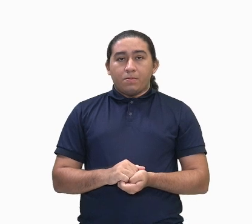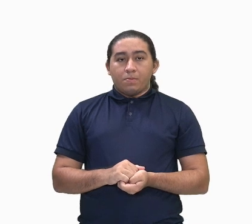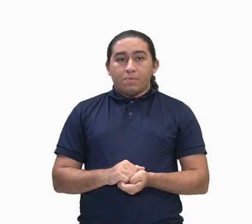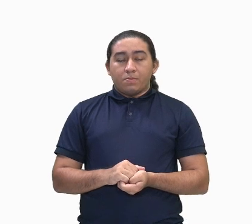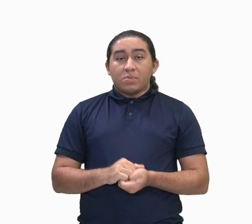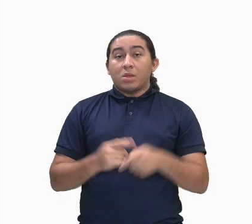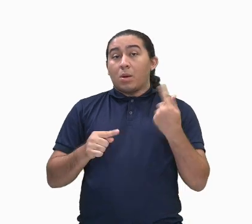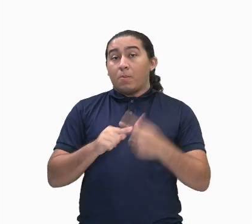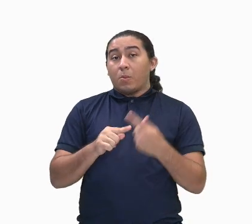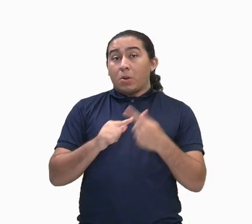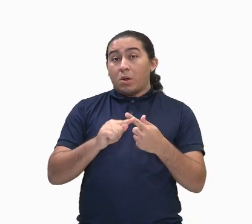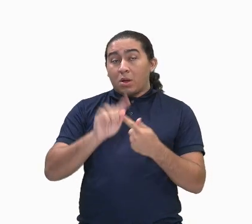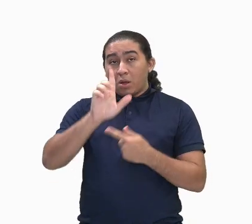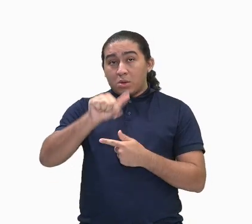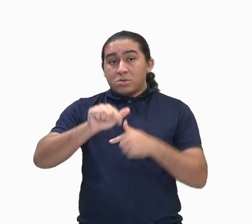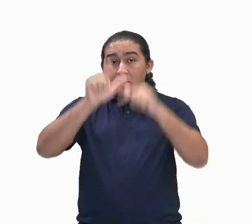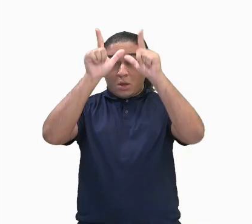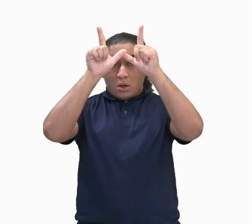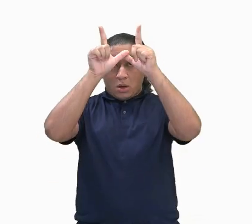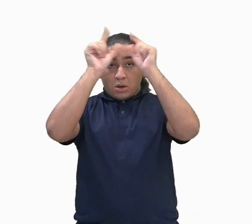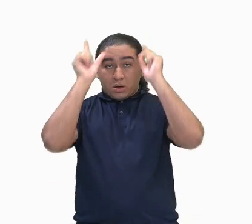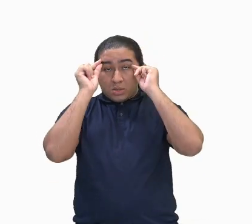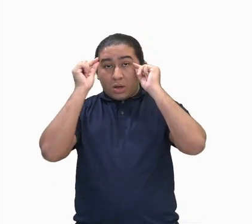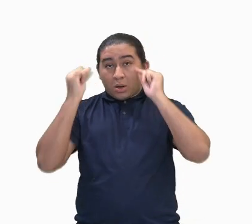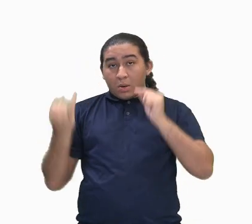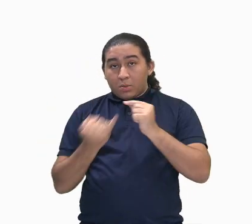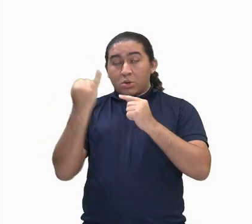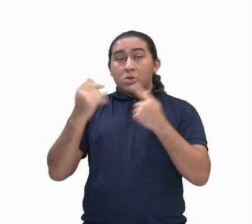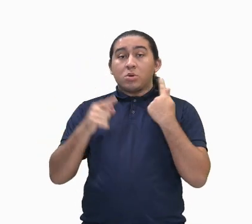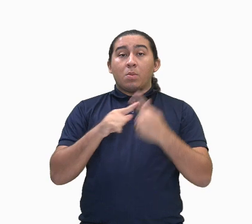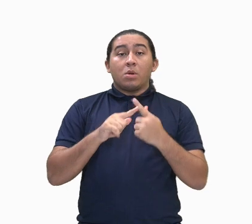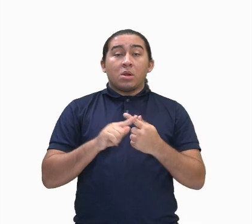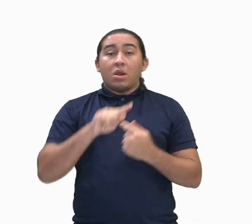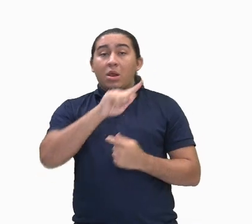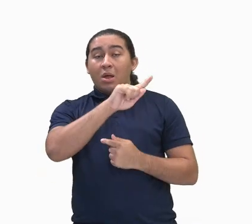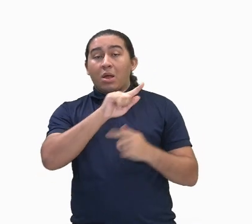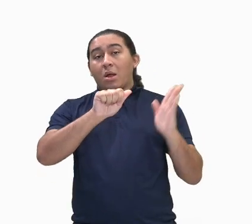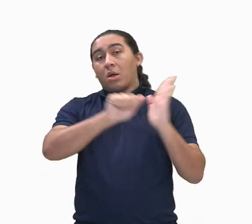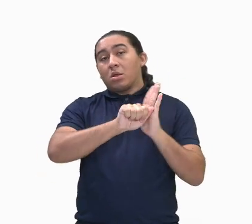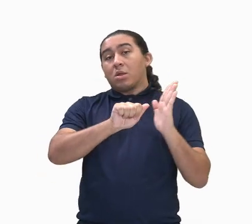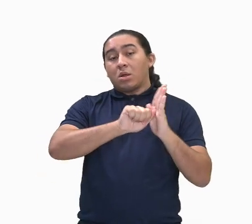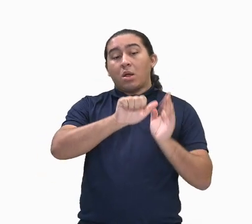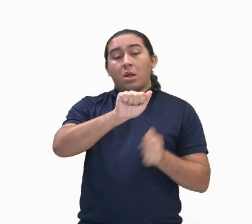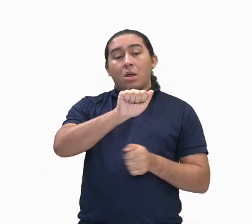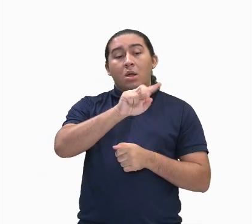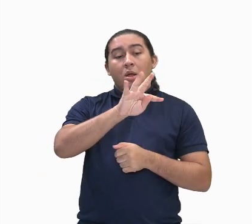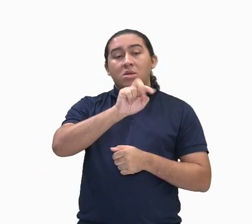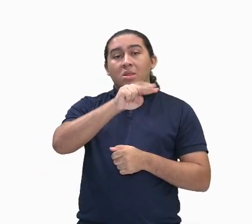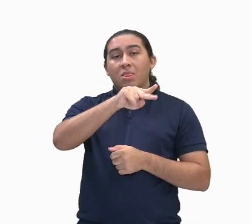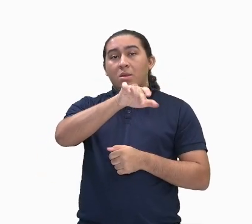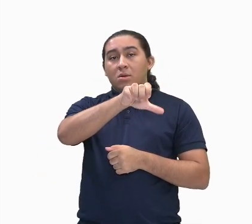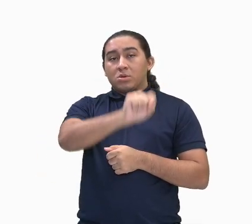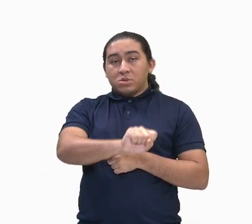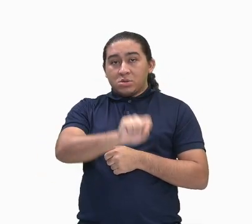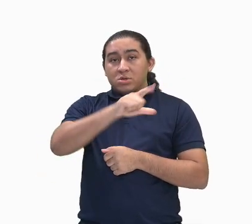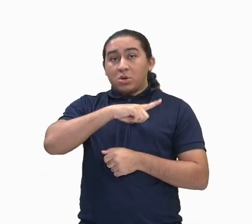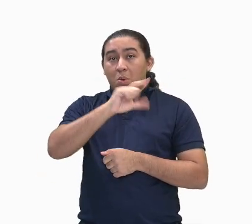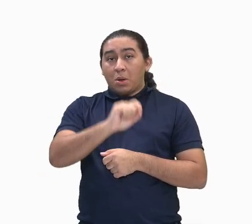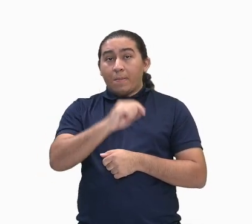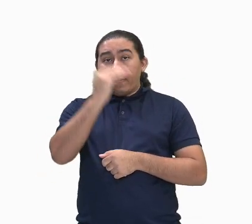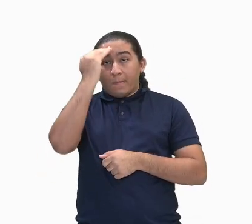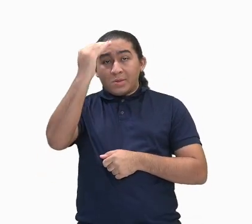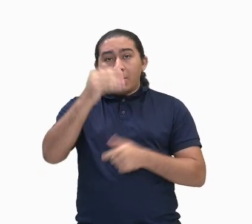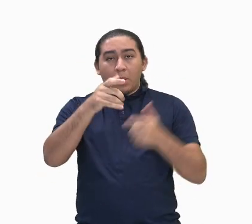quê? É justamente ali em Atenas, na Grécia, que é chamada desse berço